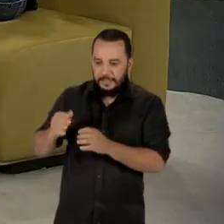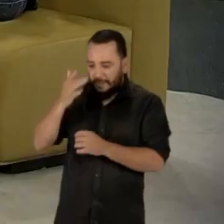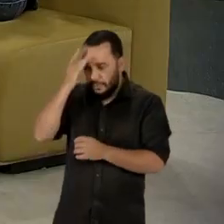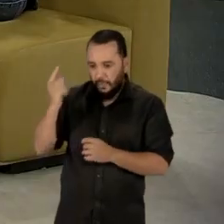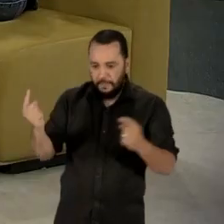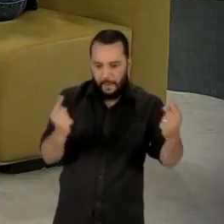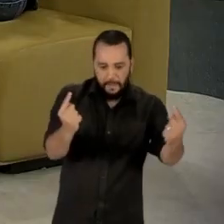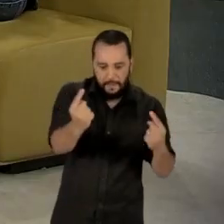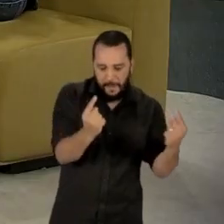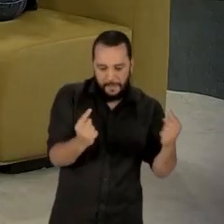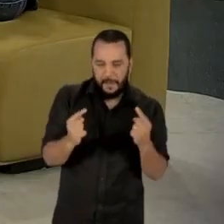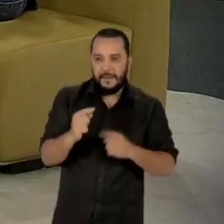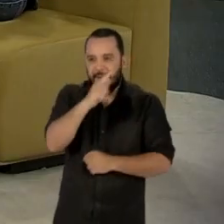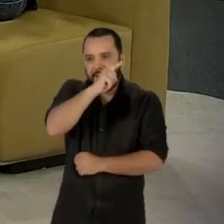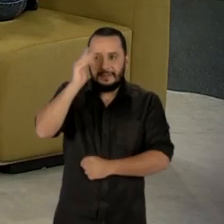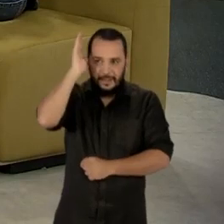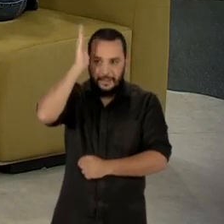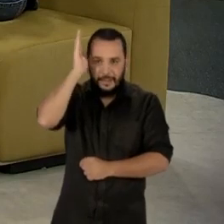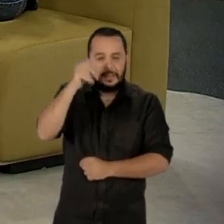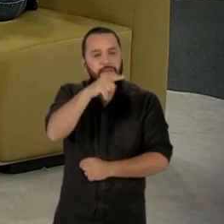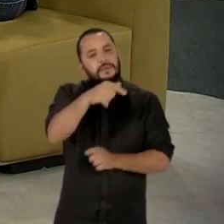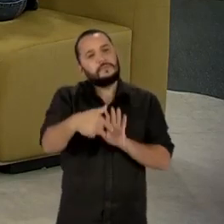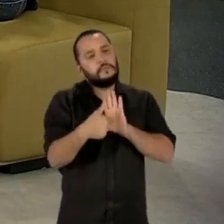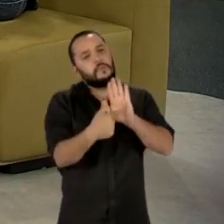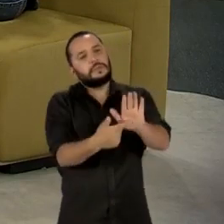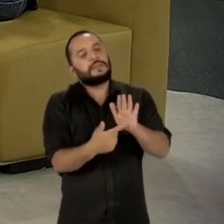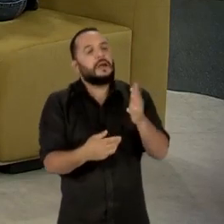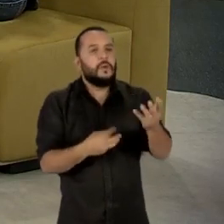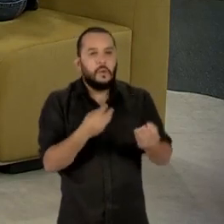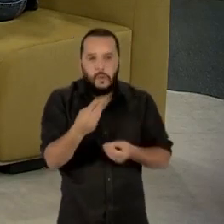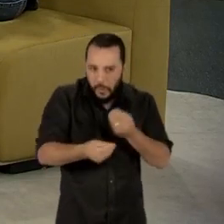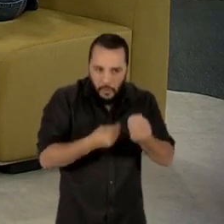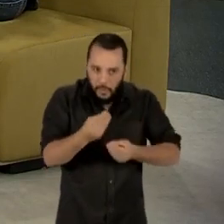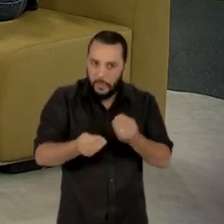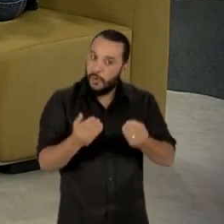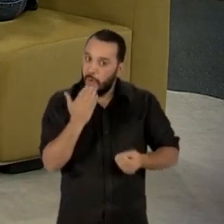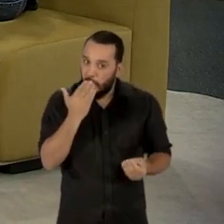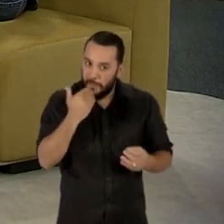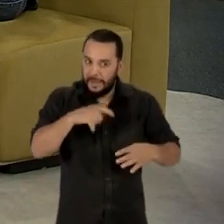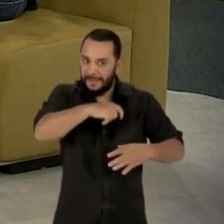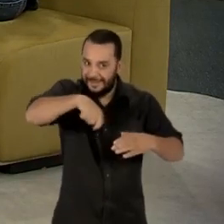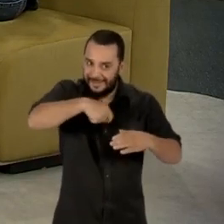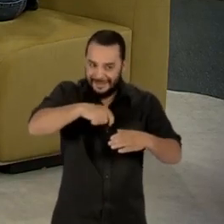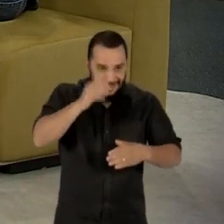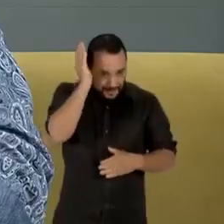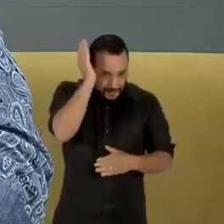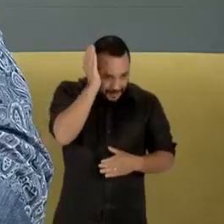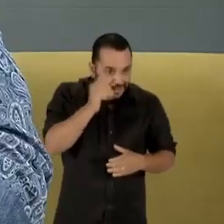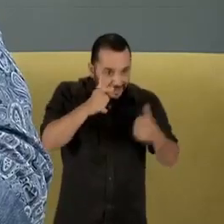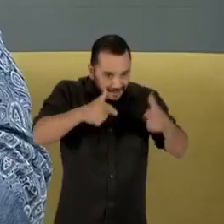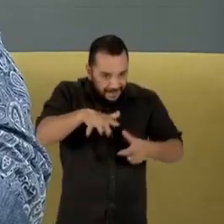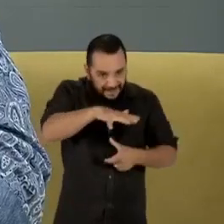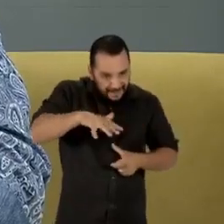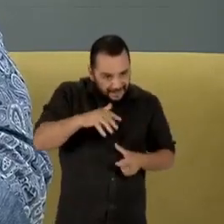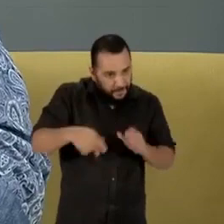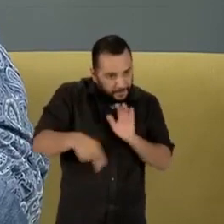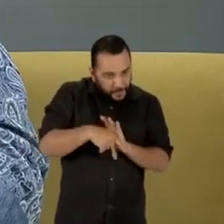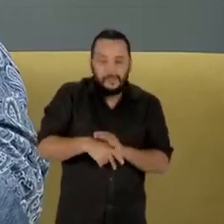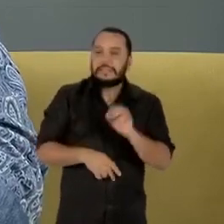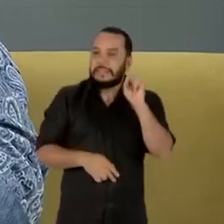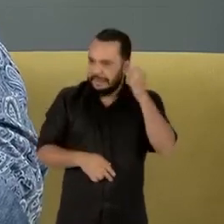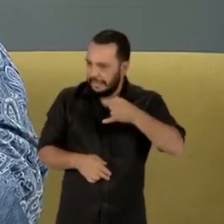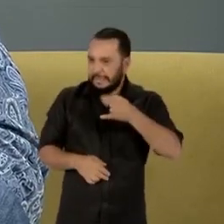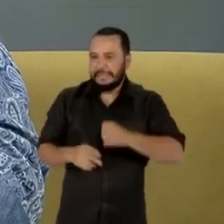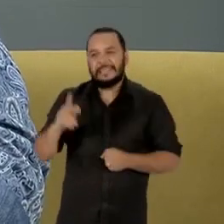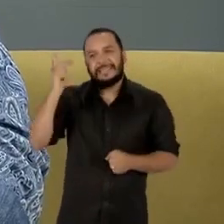uma chance de expor o que há de melhor da gastronomia daquela região naquela região são paulo